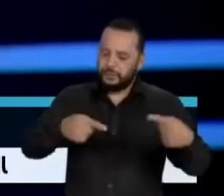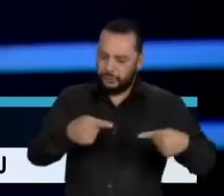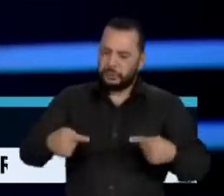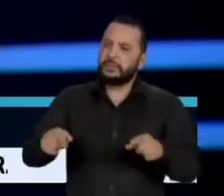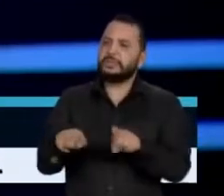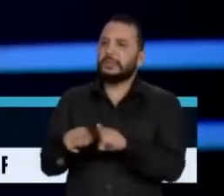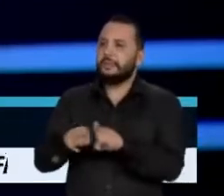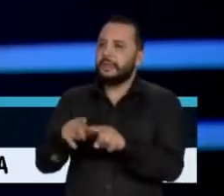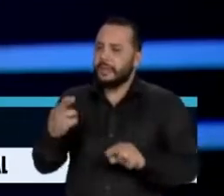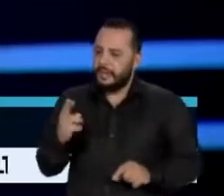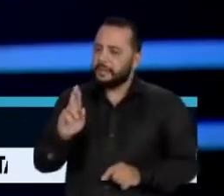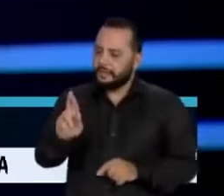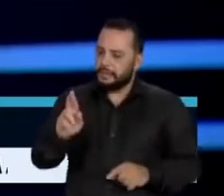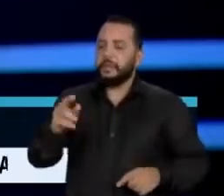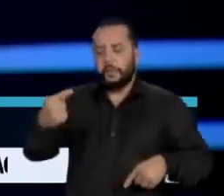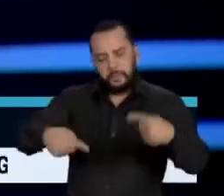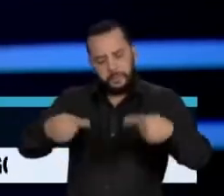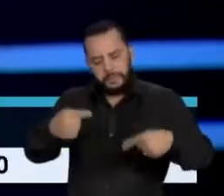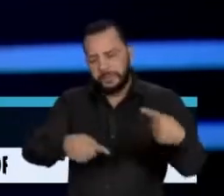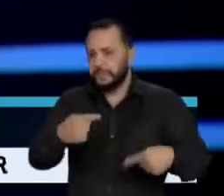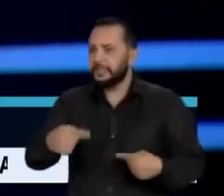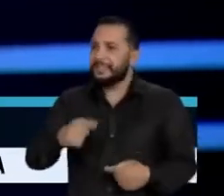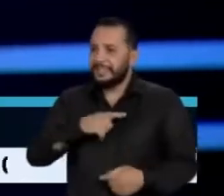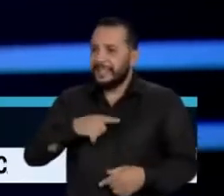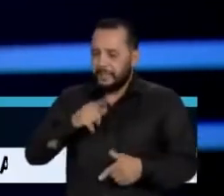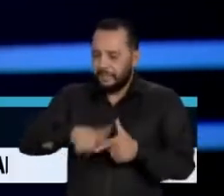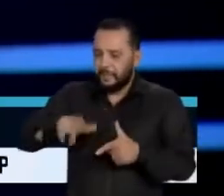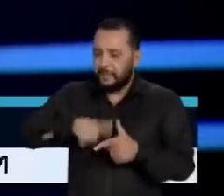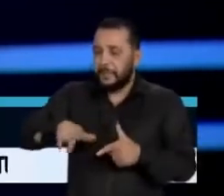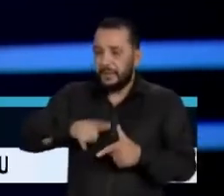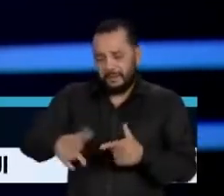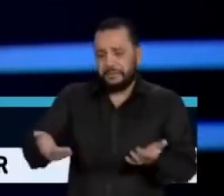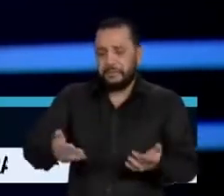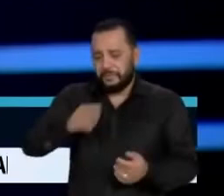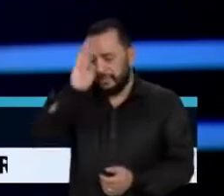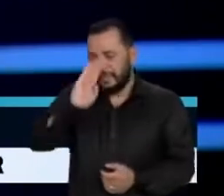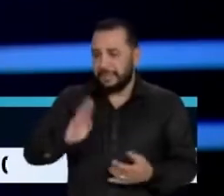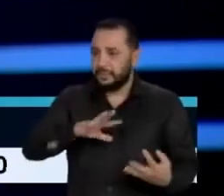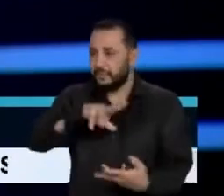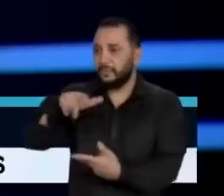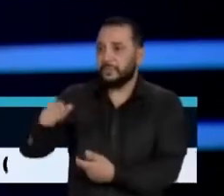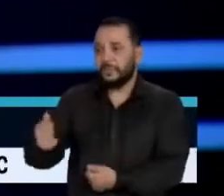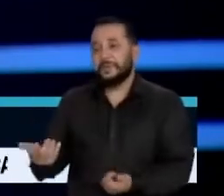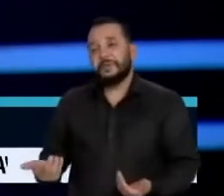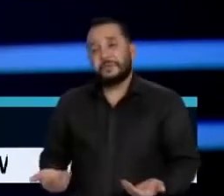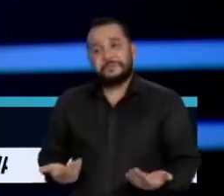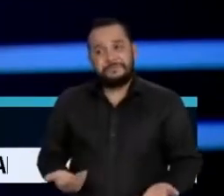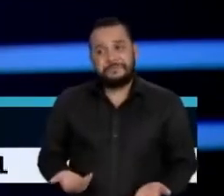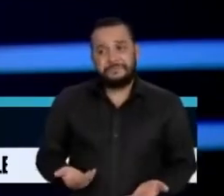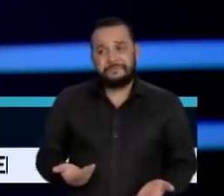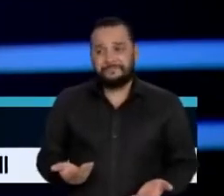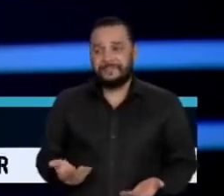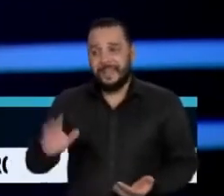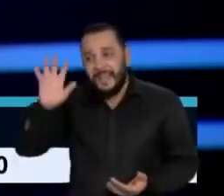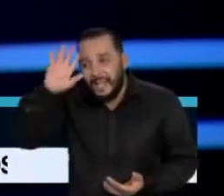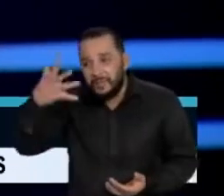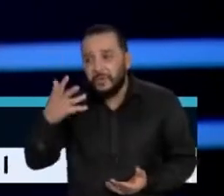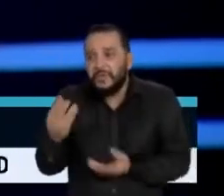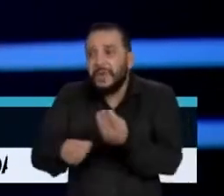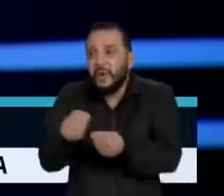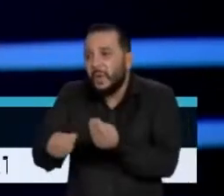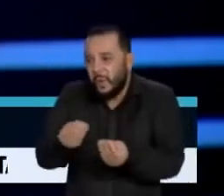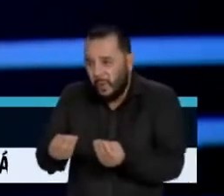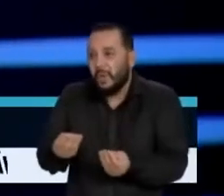representação política tem uma crise da representação política no brasil e no mundo mas não me parece que essa é a saída acho que a saída a gente